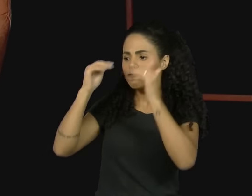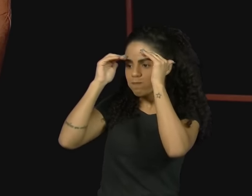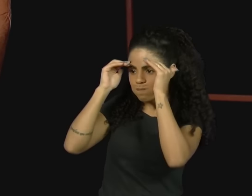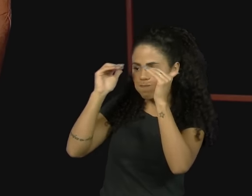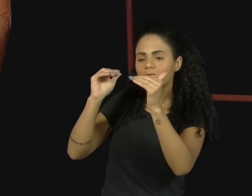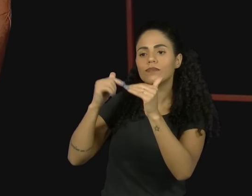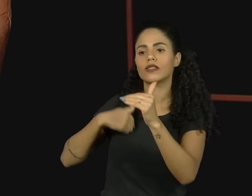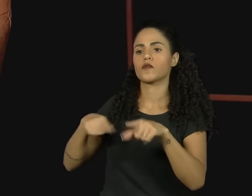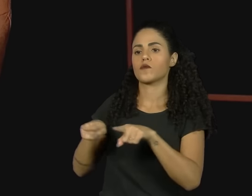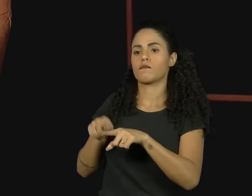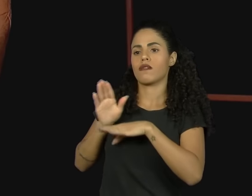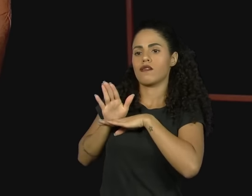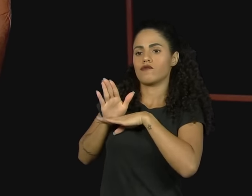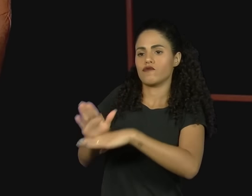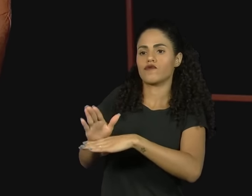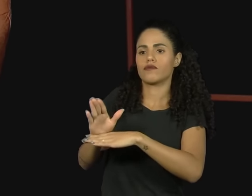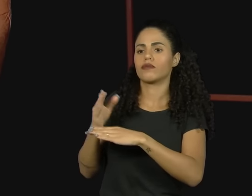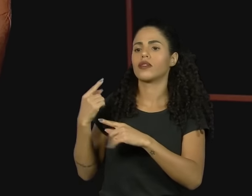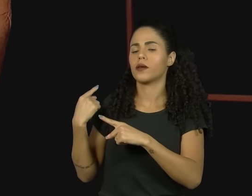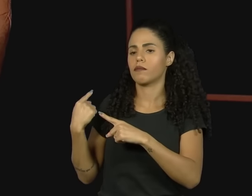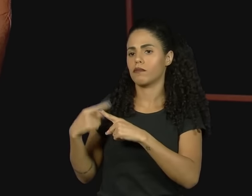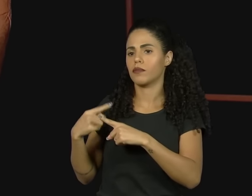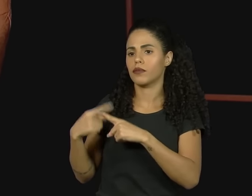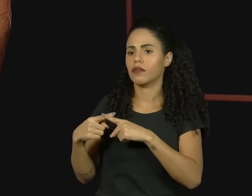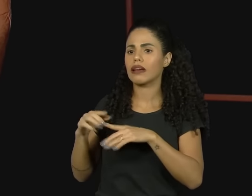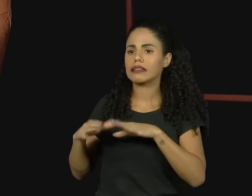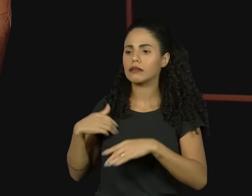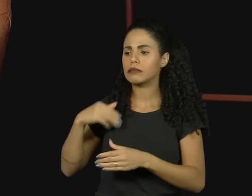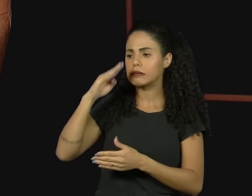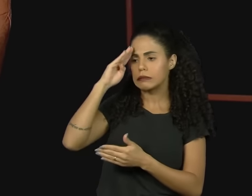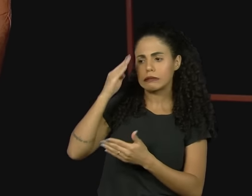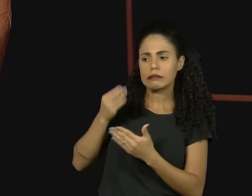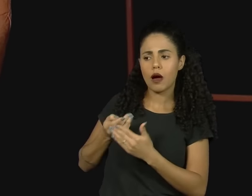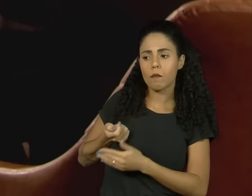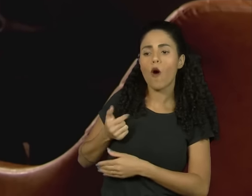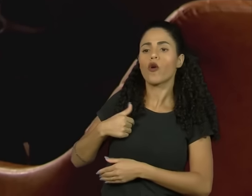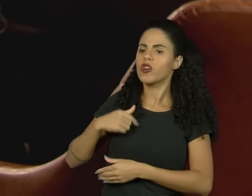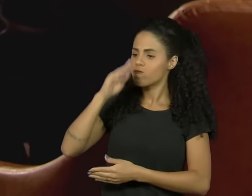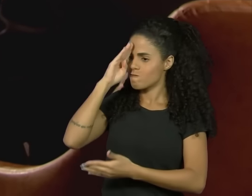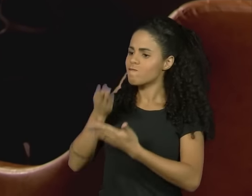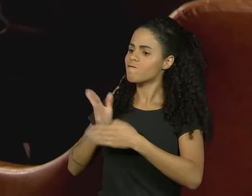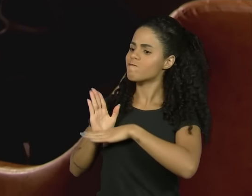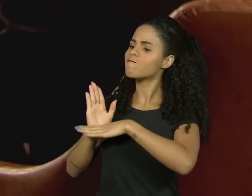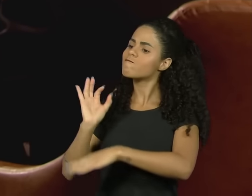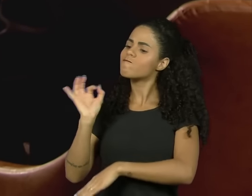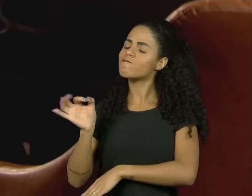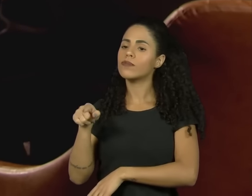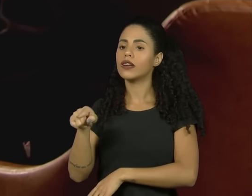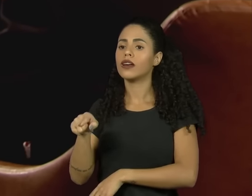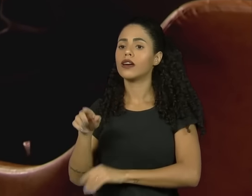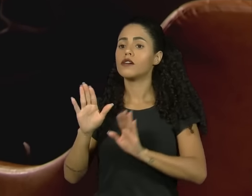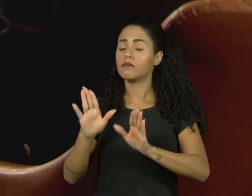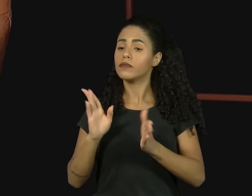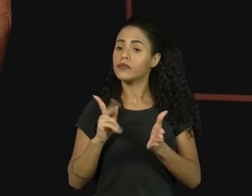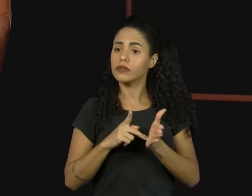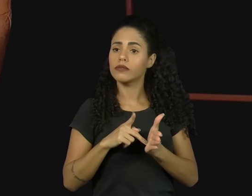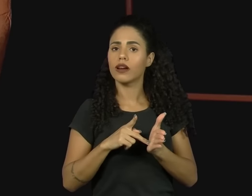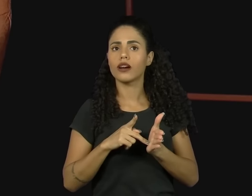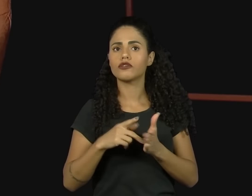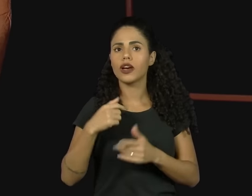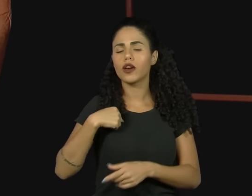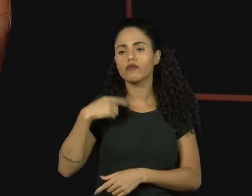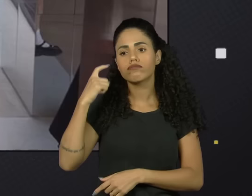ajudar no começo, porque as pessoas também não acreditavam muito na história. E, na verdade, o